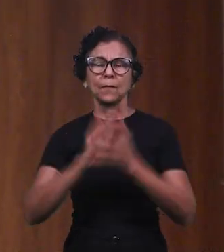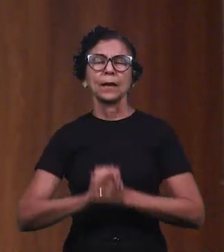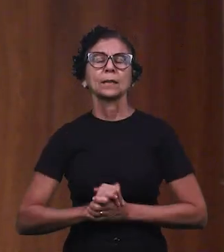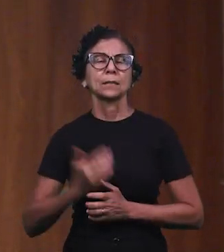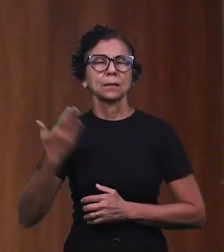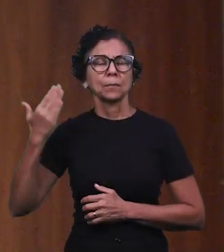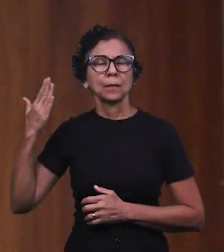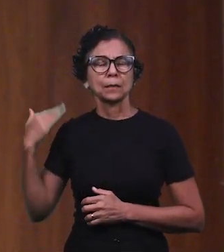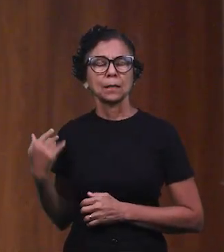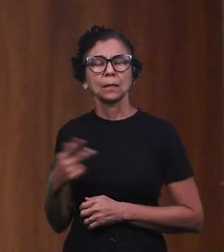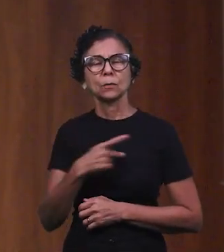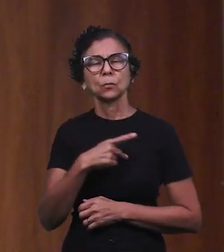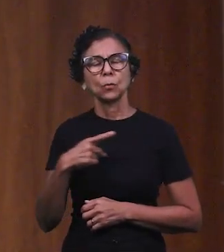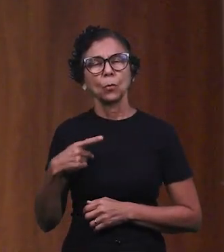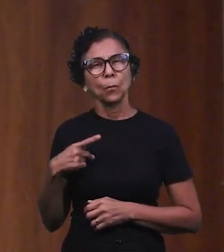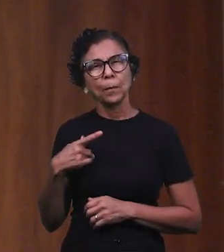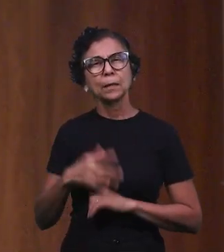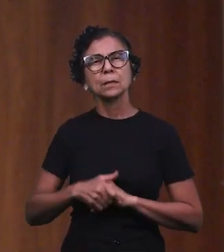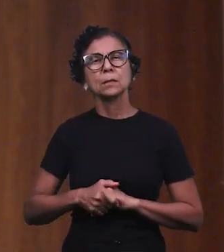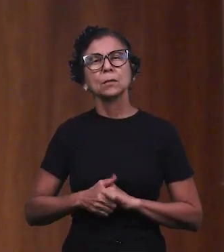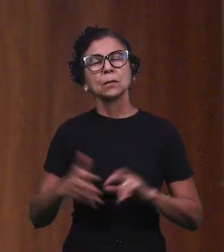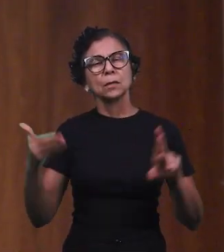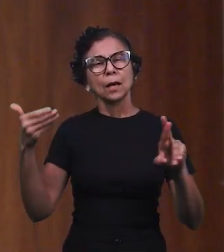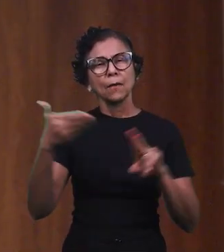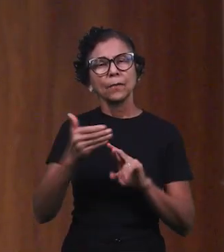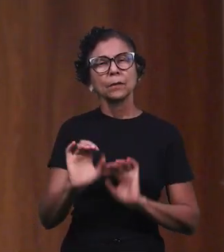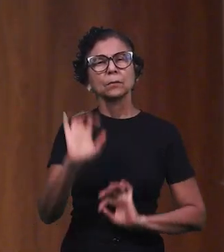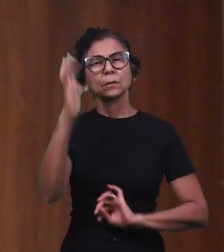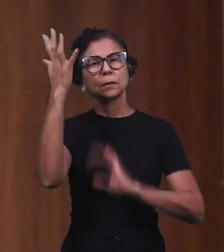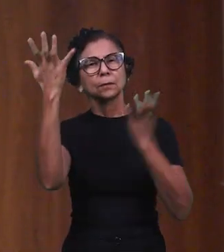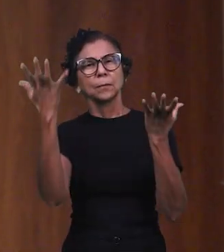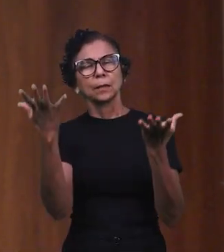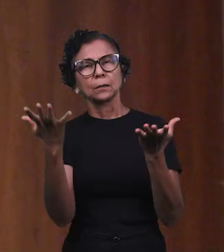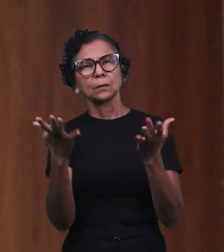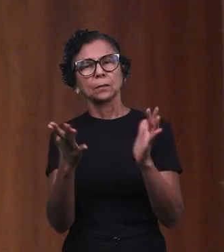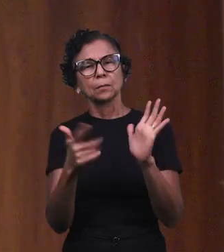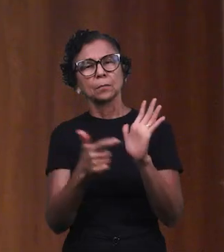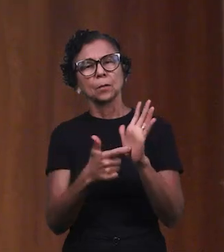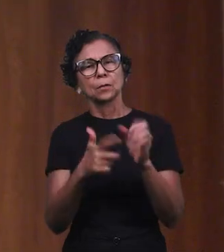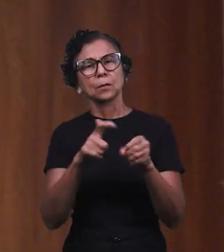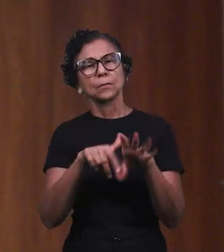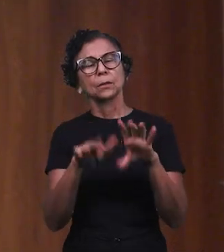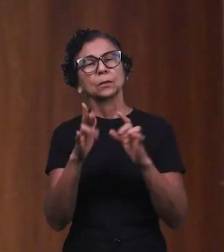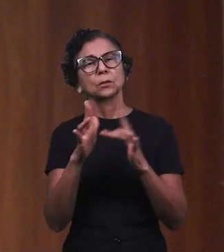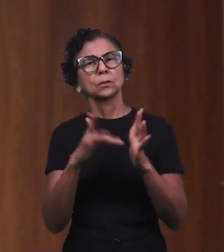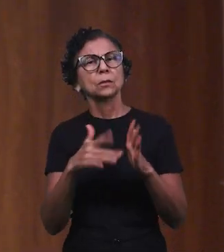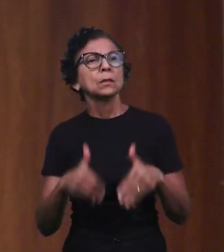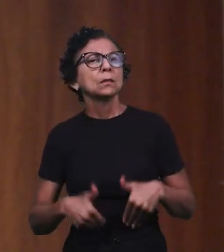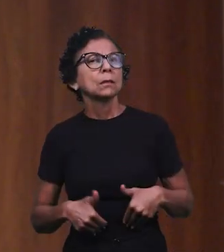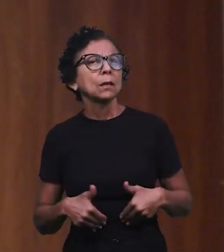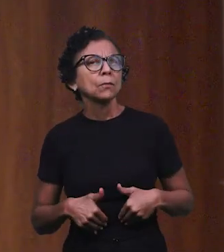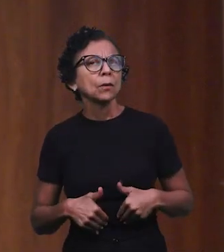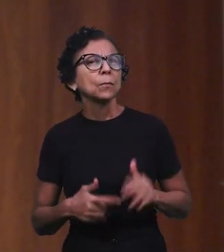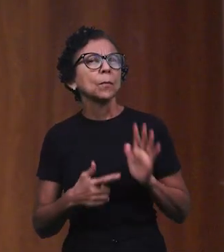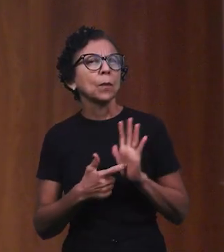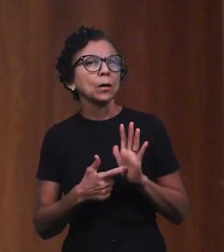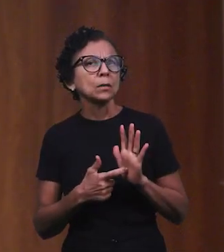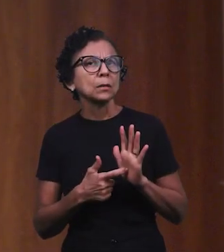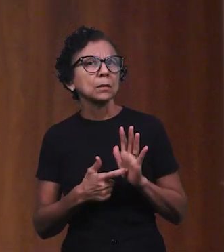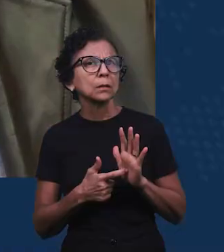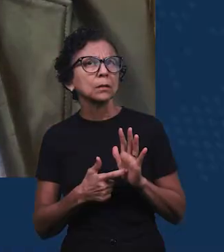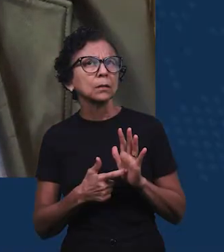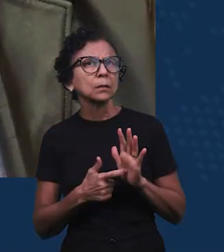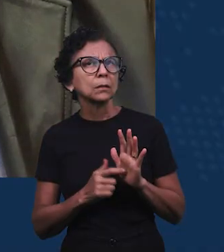Gerson Belucci mencionou alguns sinais que apontam para a volta de Jesus. A fome é um sinal da volta de